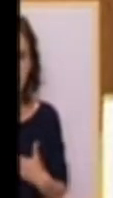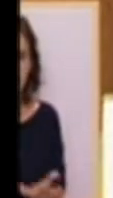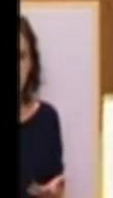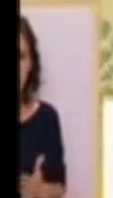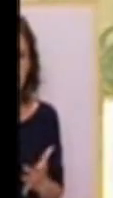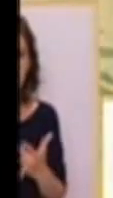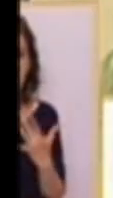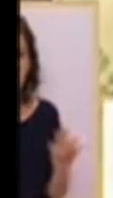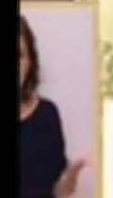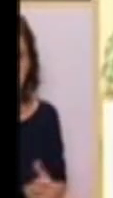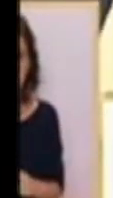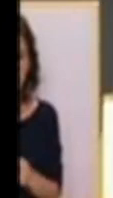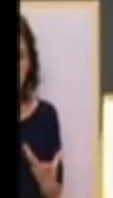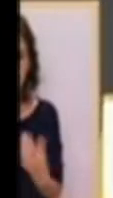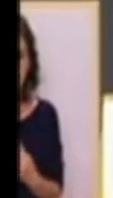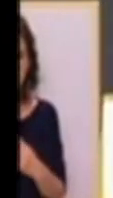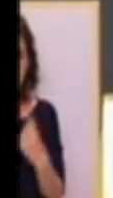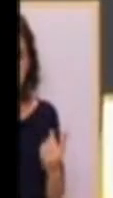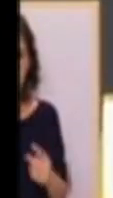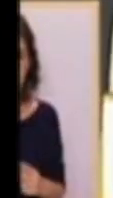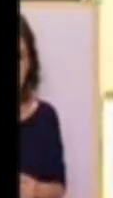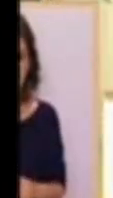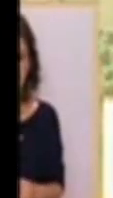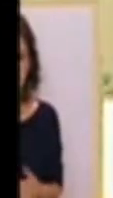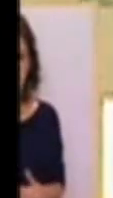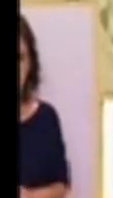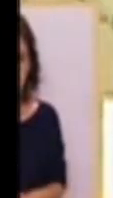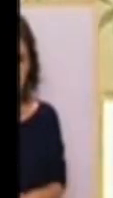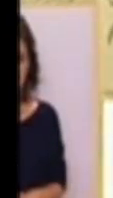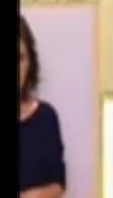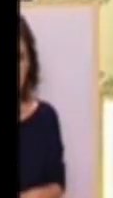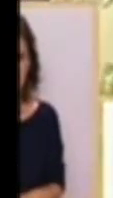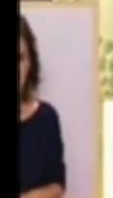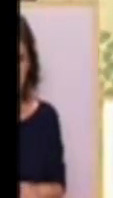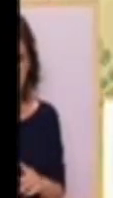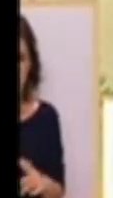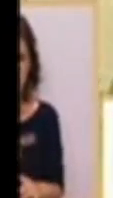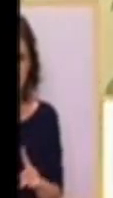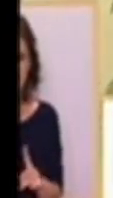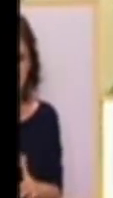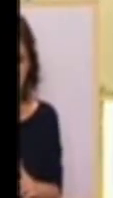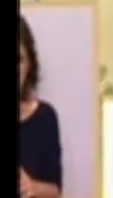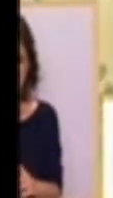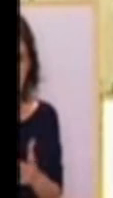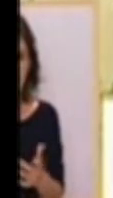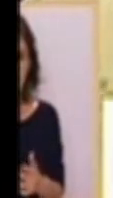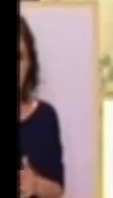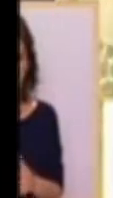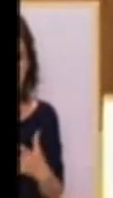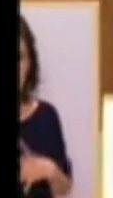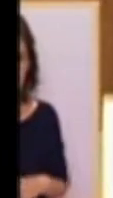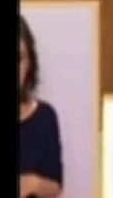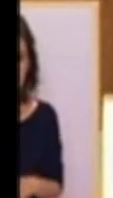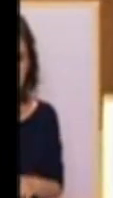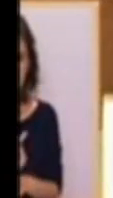E teatro? Porque nós trabalhámos juntos num grande espetáculo que foram mais de um ano, a grande revista à portuguesa. Eu ia sempre para os bastidores